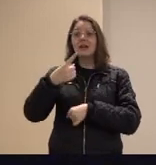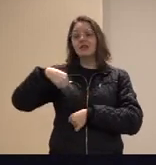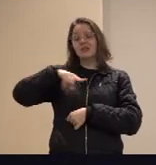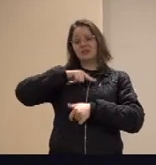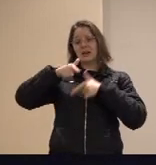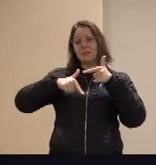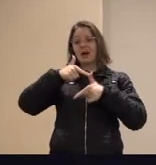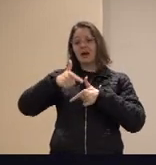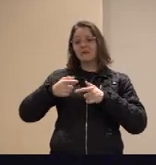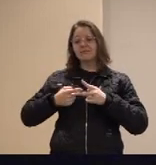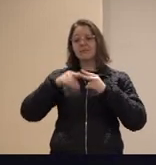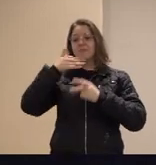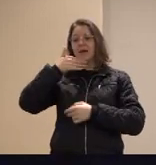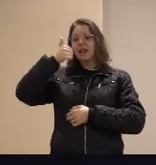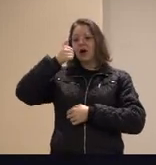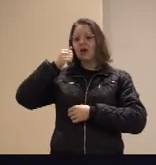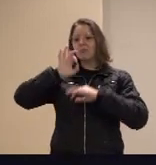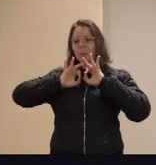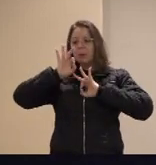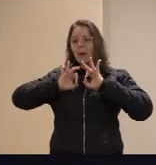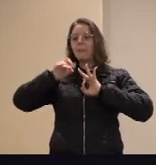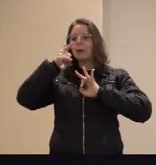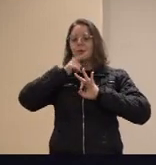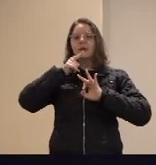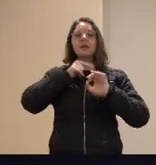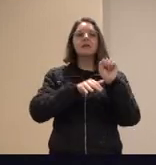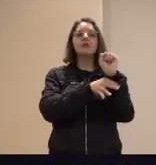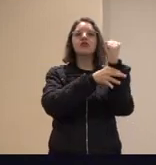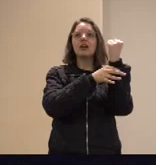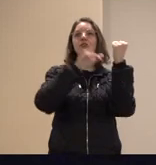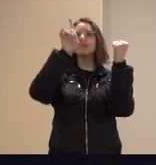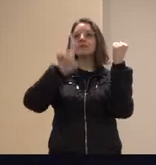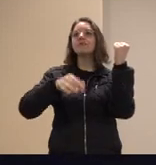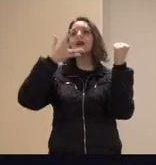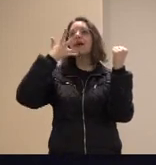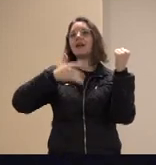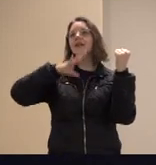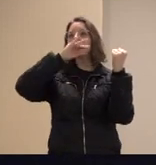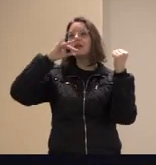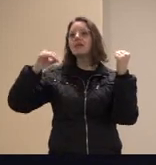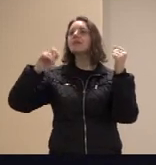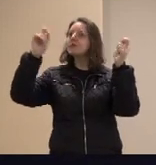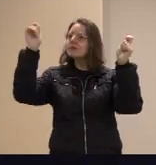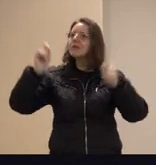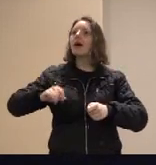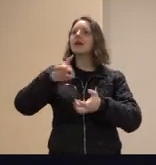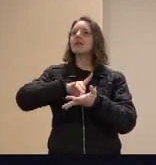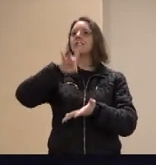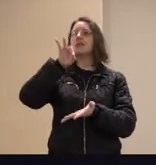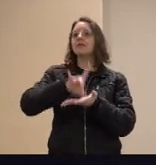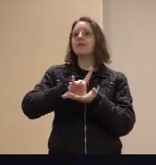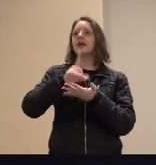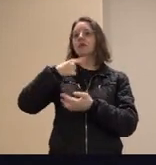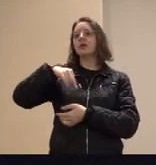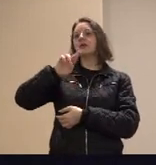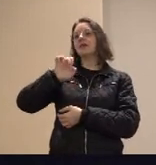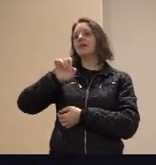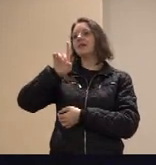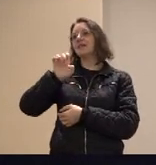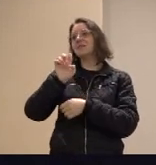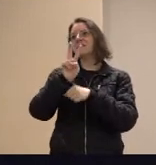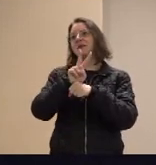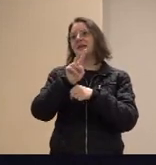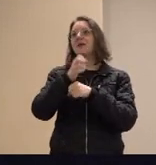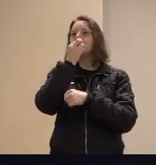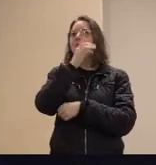que os direitos das crianças e adolescentes sejam efetivamente garantidos pela rede de proteção. Um bom dia a todos, sejam